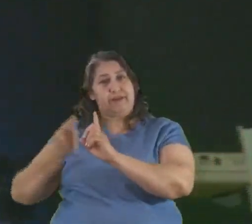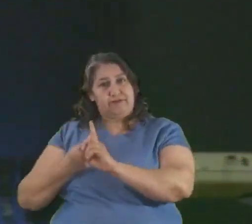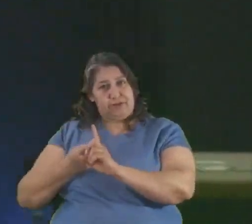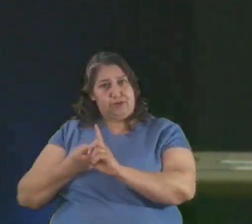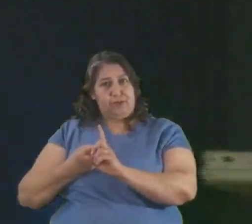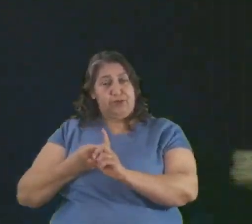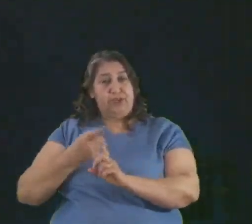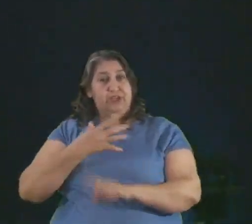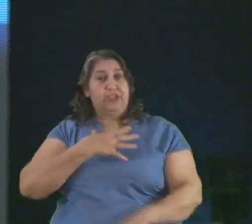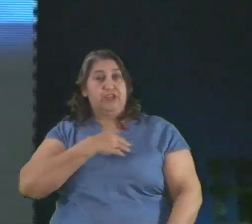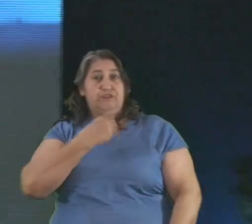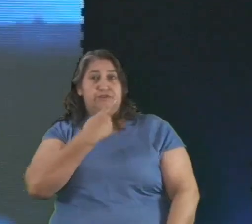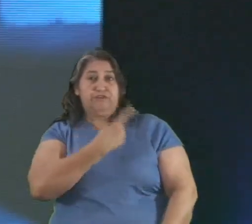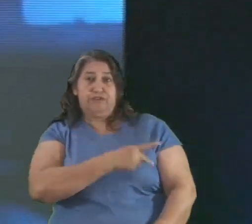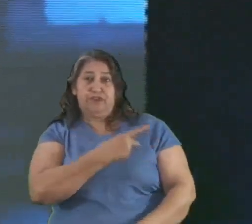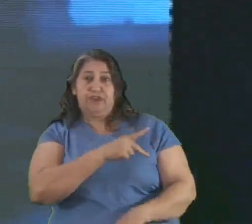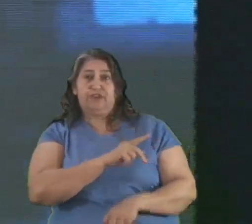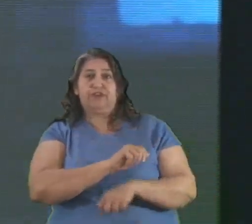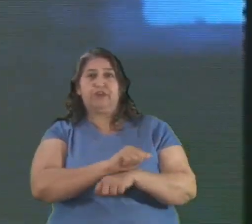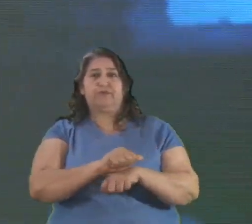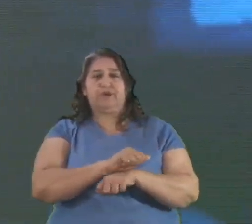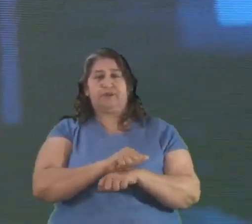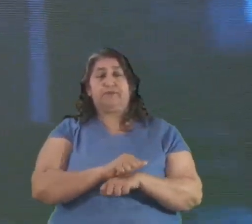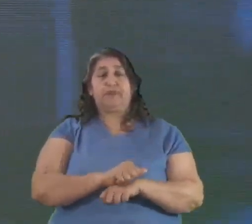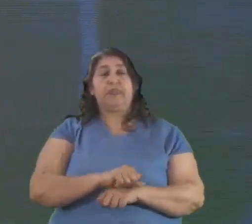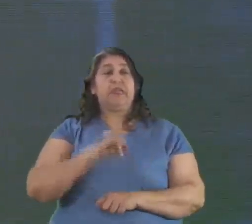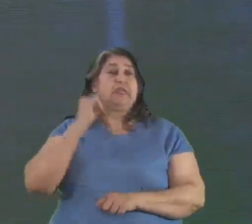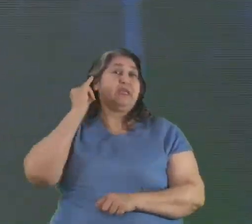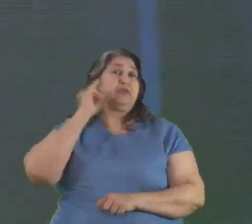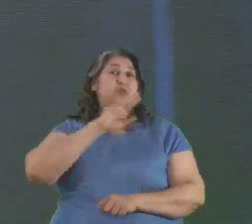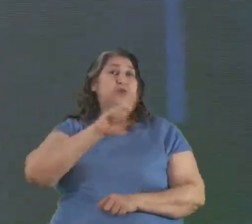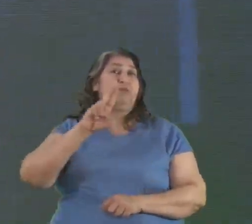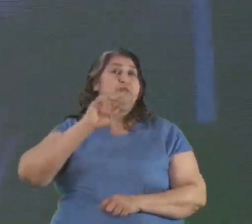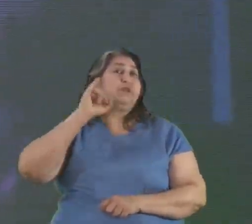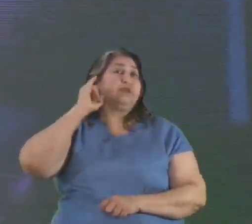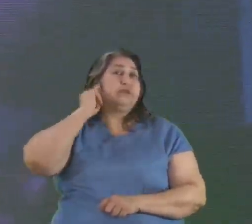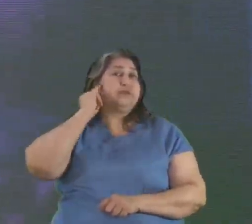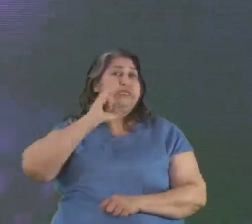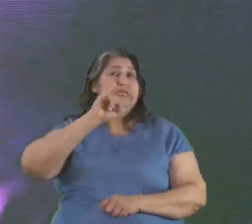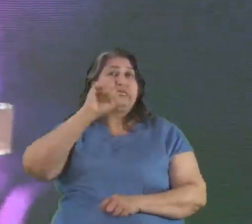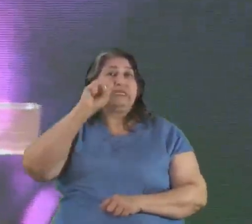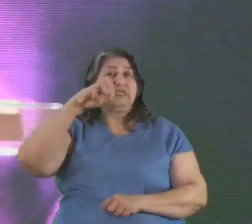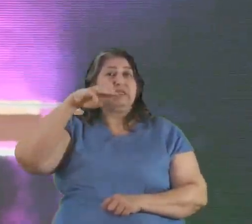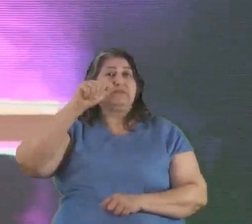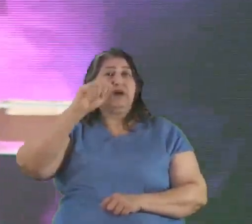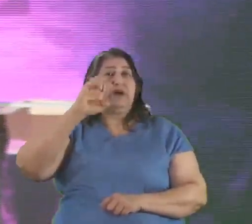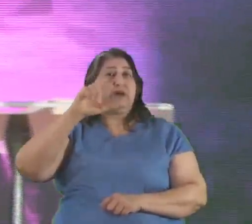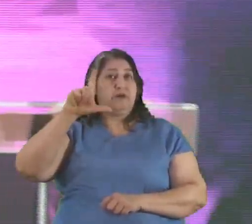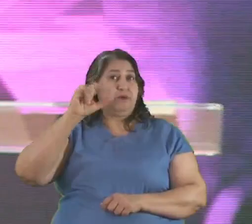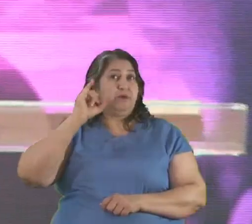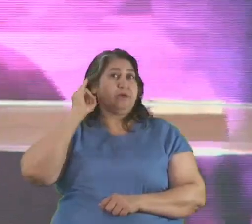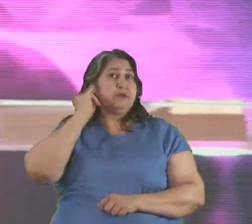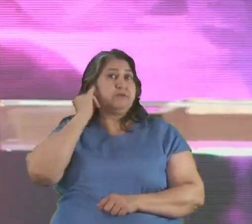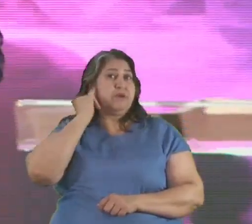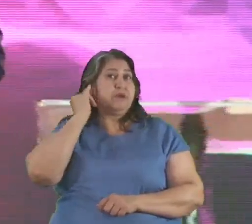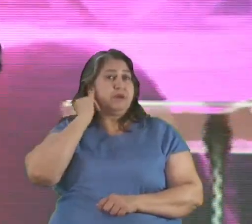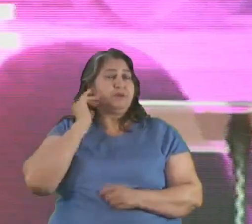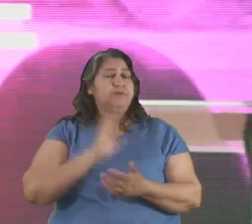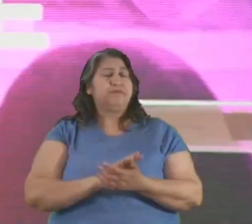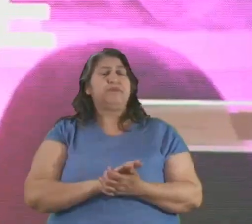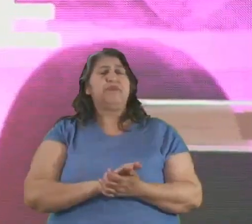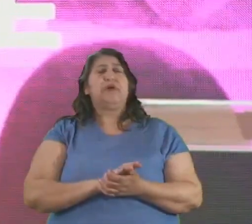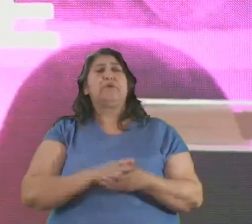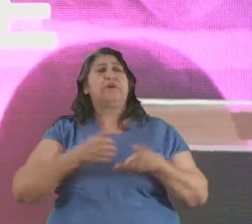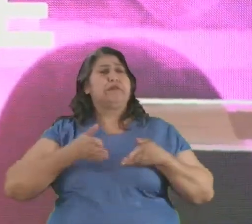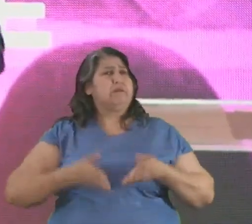não seria o herdeiro da promessa. E você sabe que nasceu por um milagre